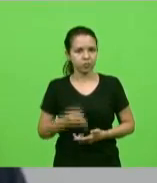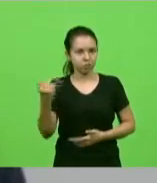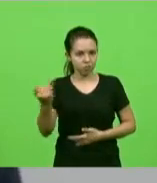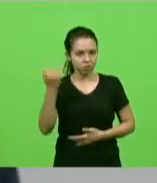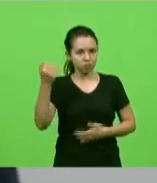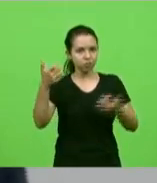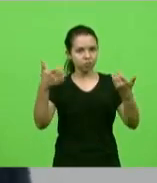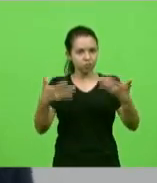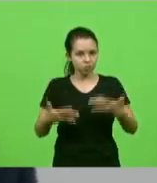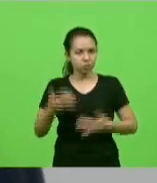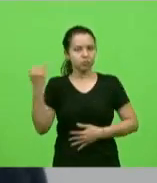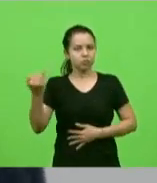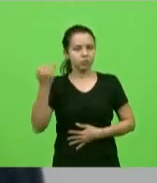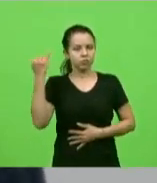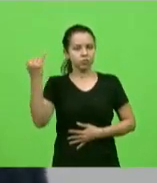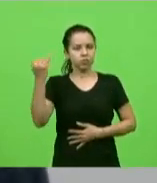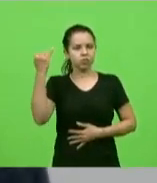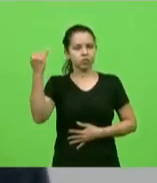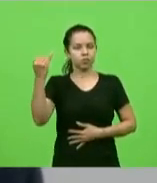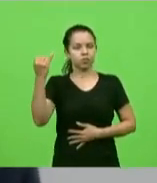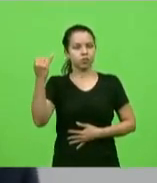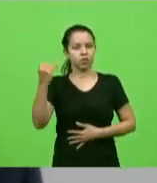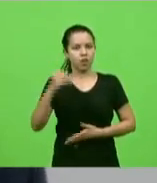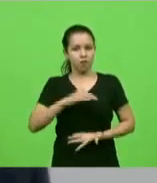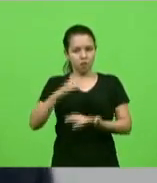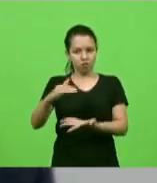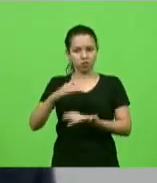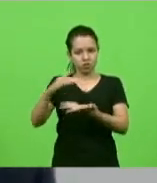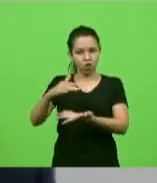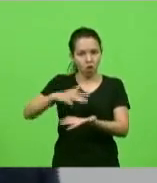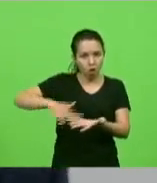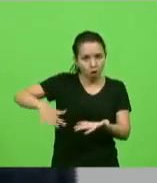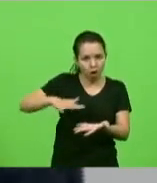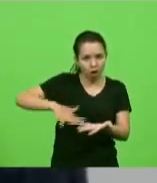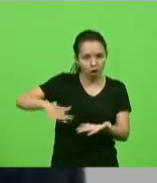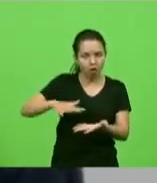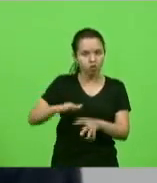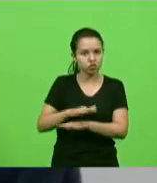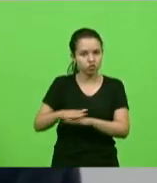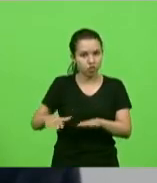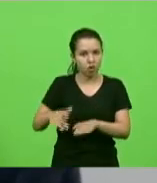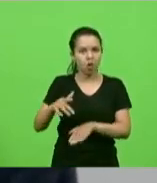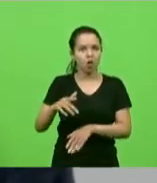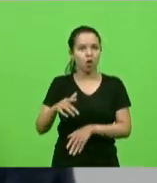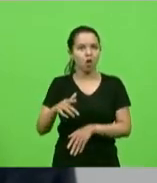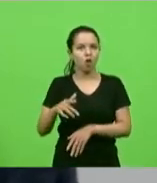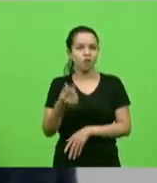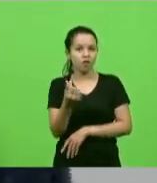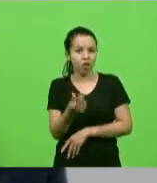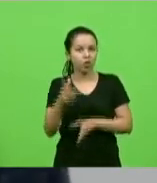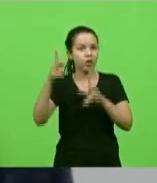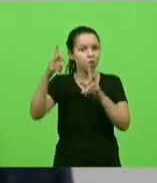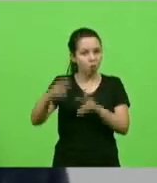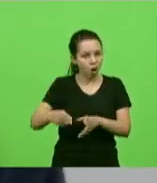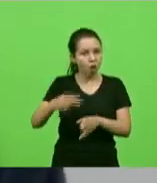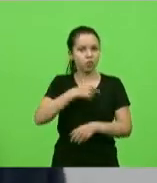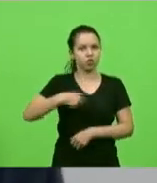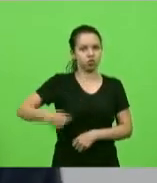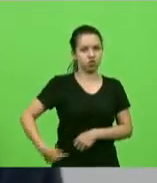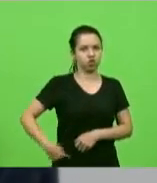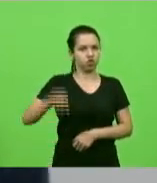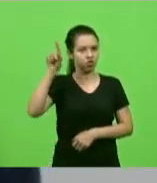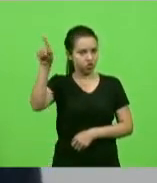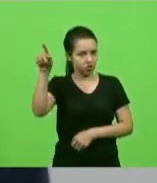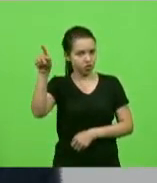friso, porque é importante, não ser mais um fornecedor local que repete o preço que vem lá da China. O que de fato